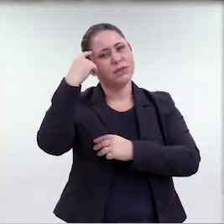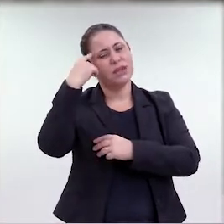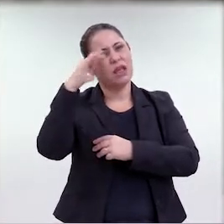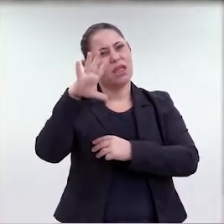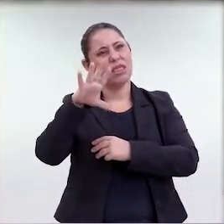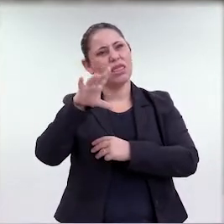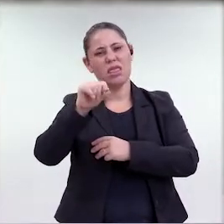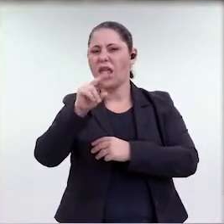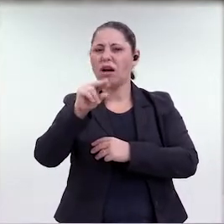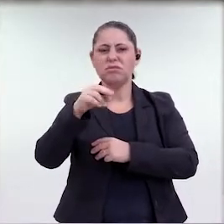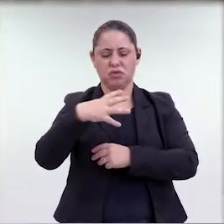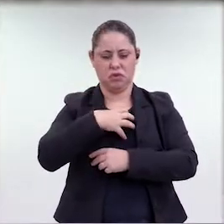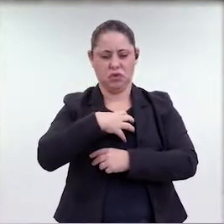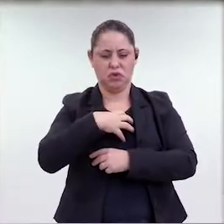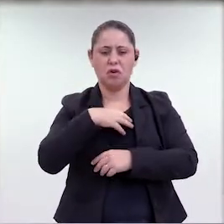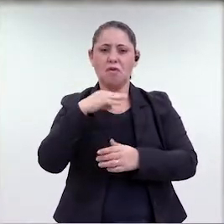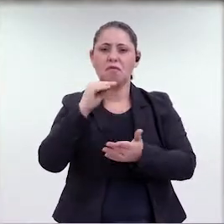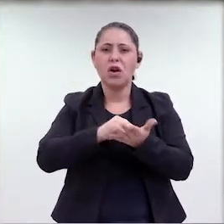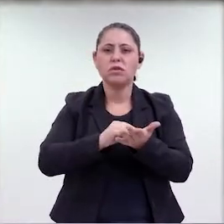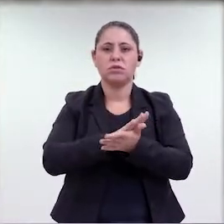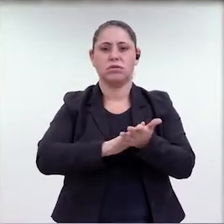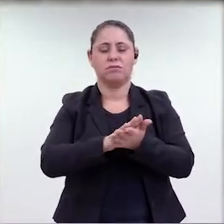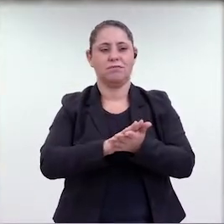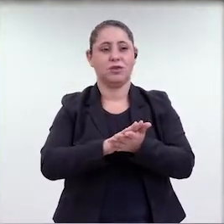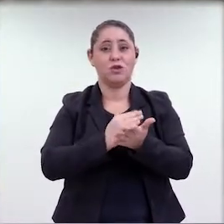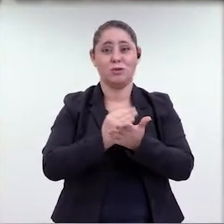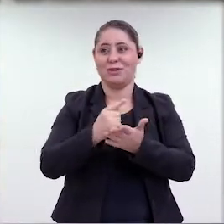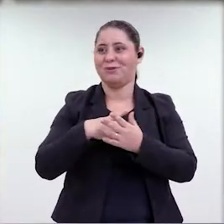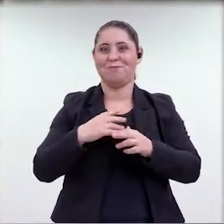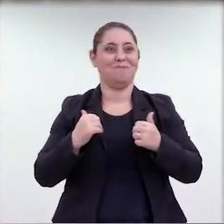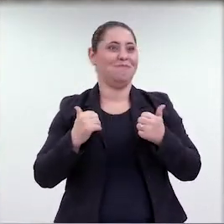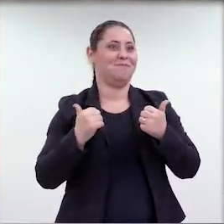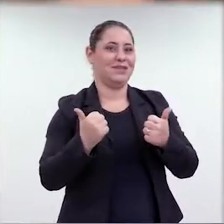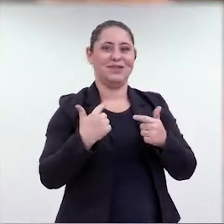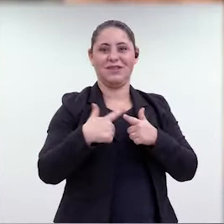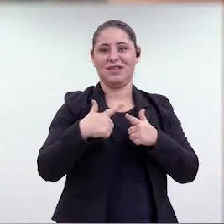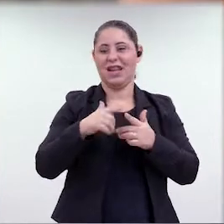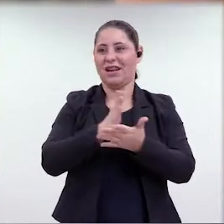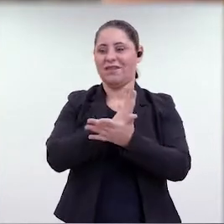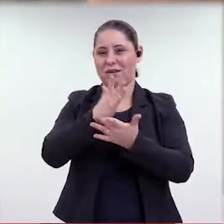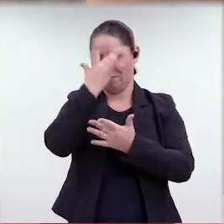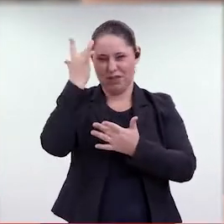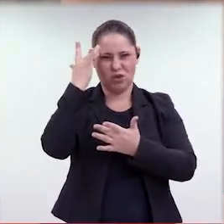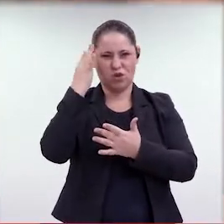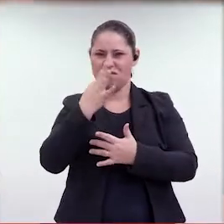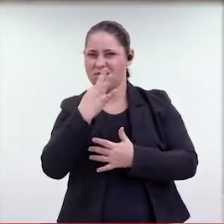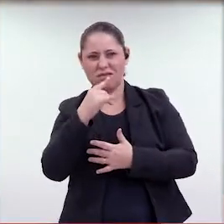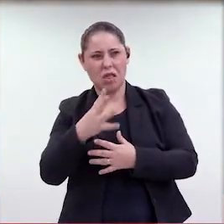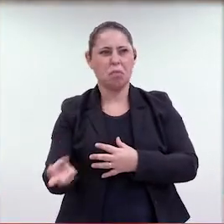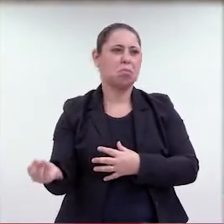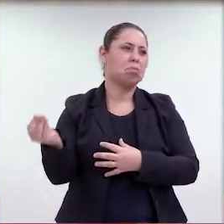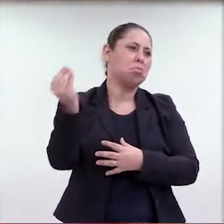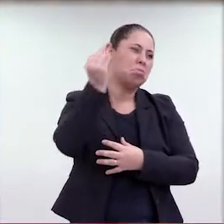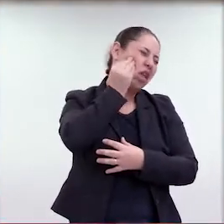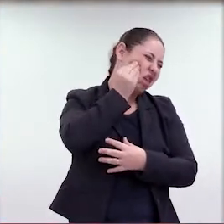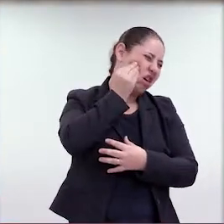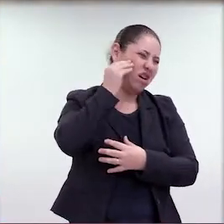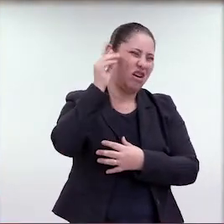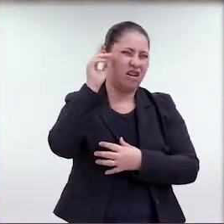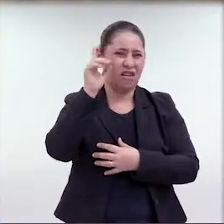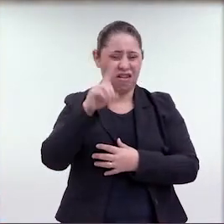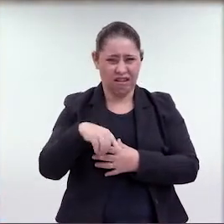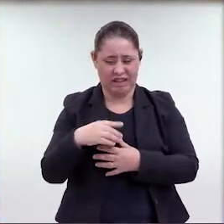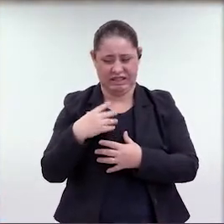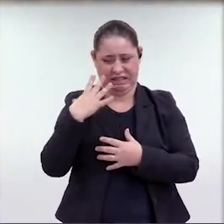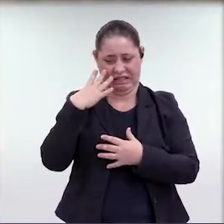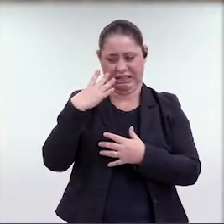que eu não ia sentir falta. Logo no começo eu falei assim, nossa, que bom. Porque às vezes vem uma pessoa nem te conhece direito, te dá um beijo molhado ali, você